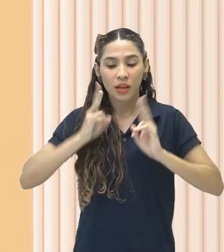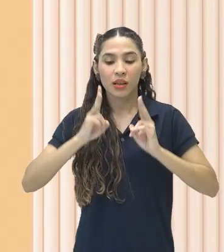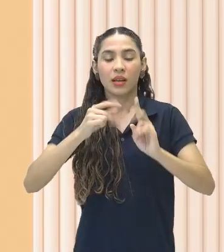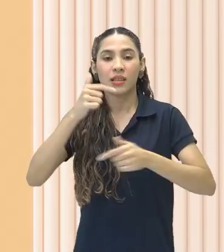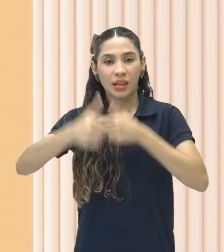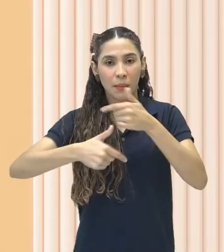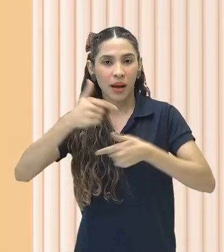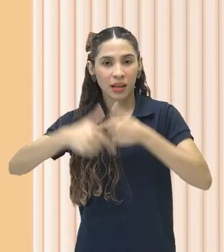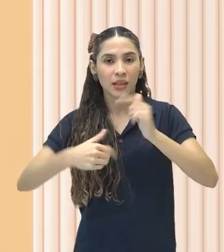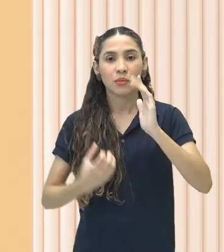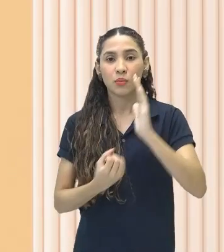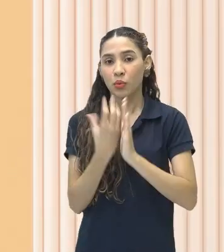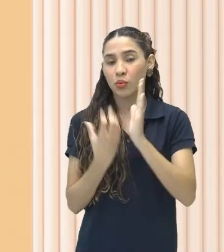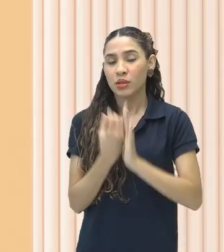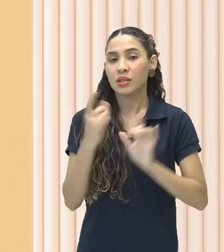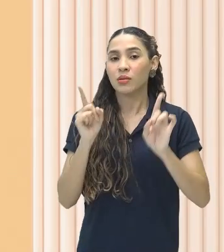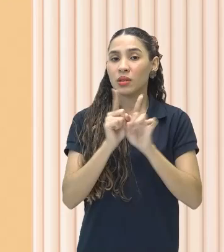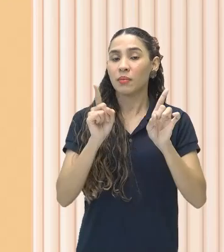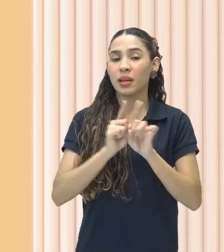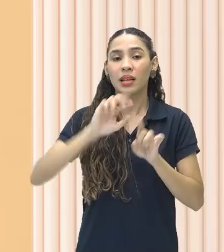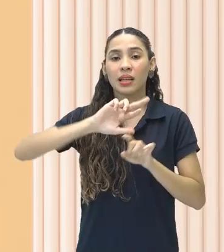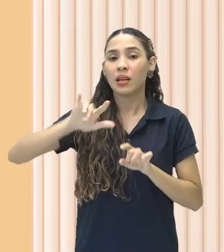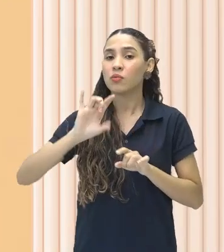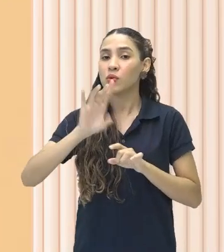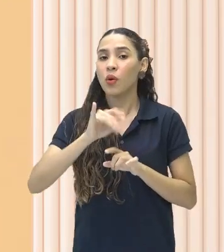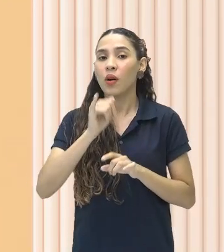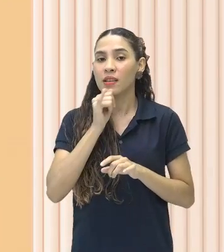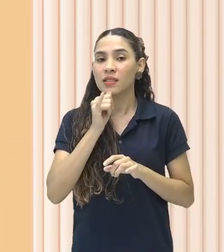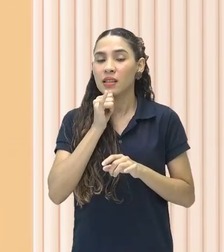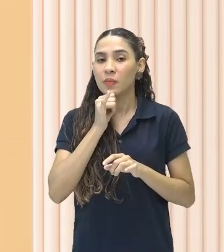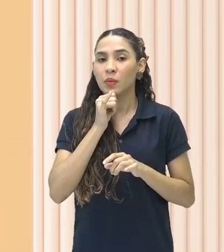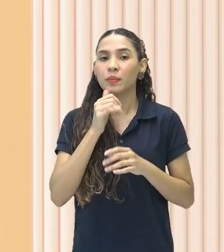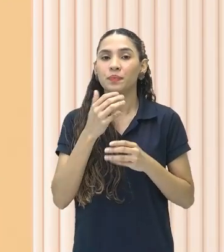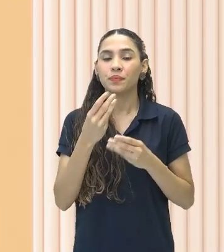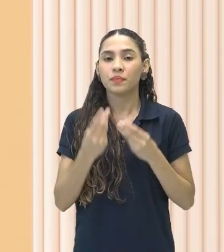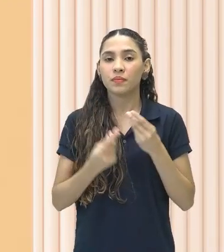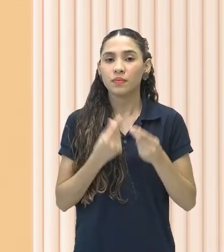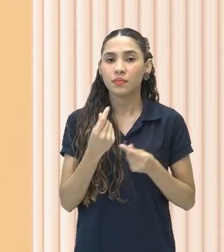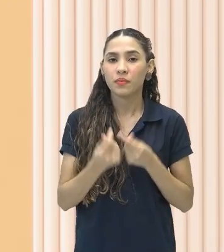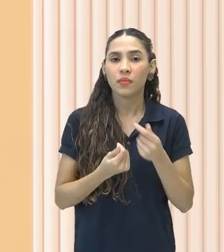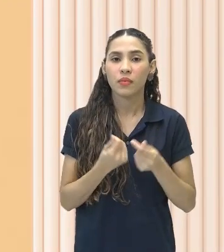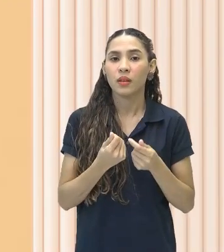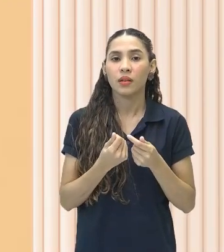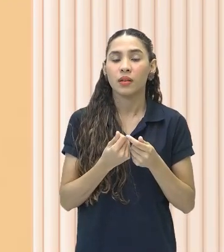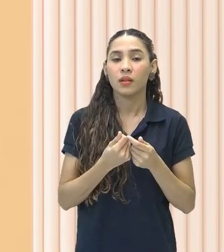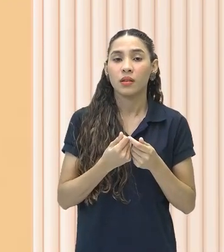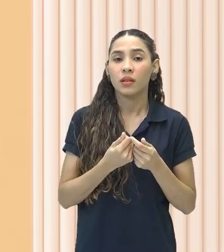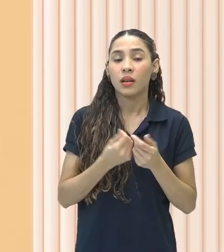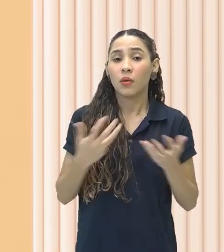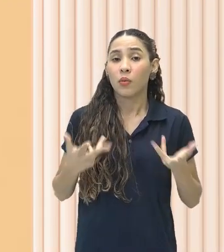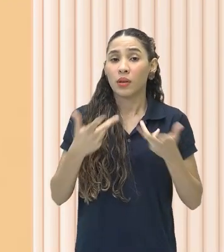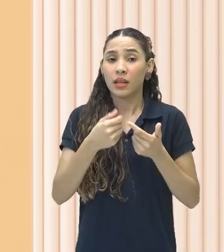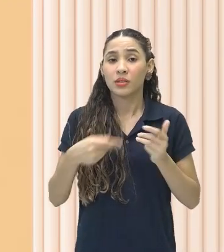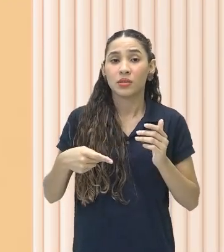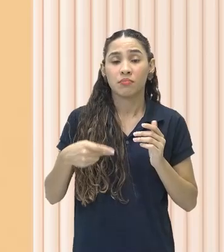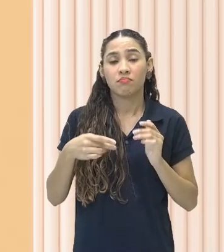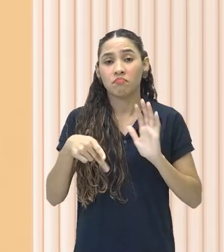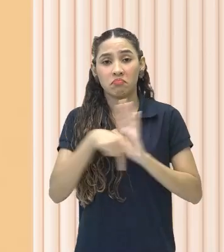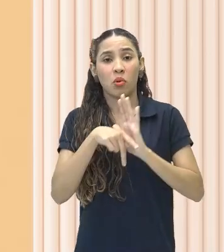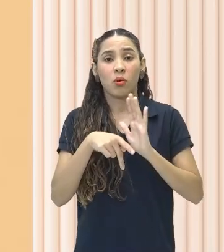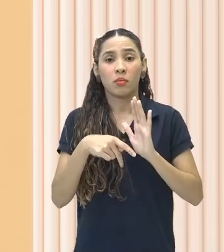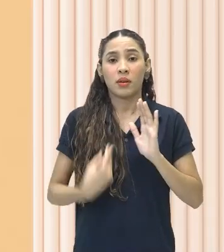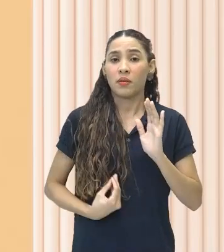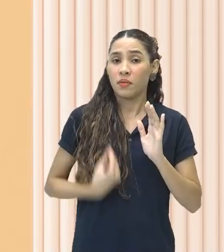trabalhando, produzindo, não mais para, né, o seu benefício, né, a